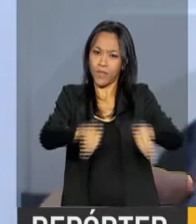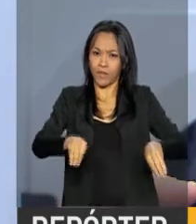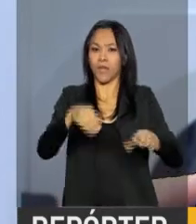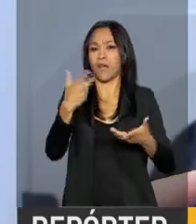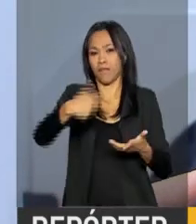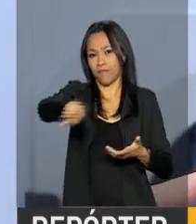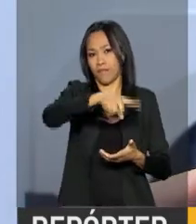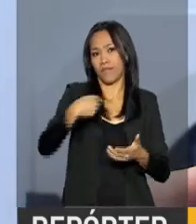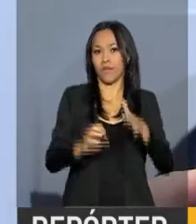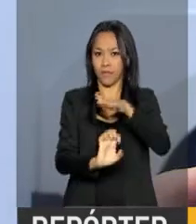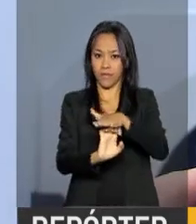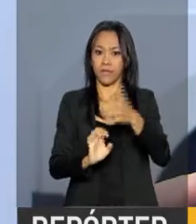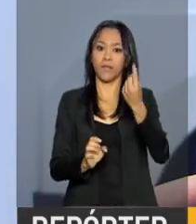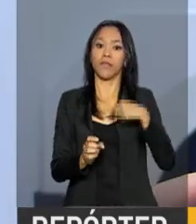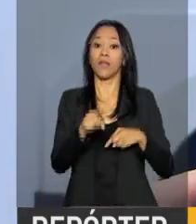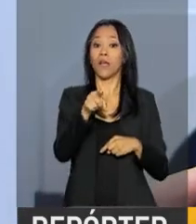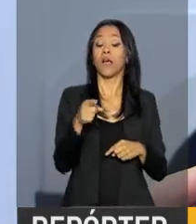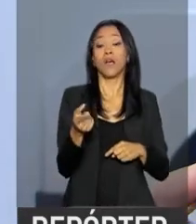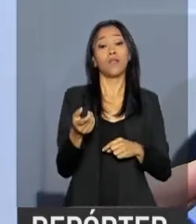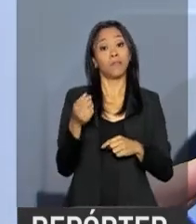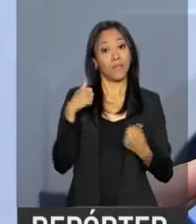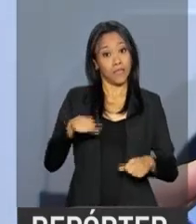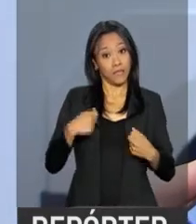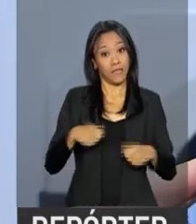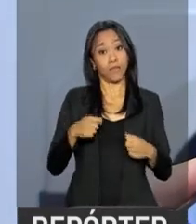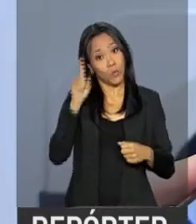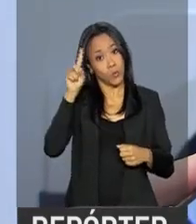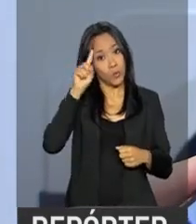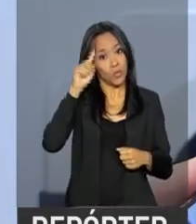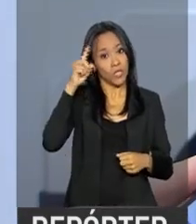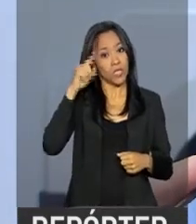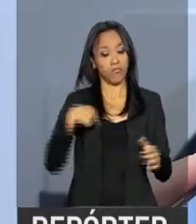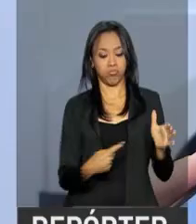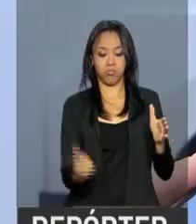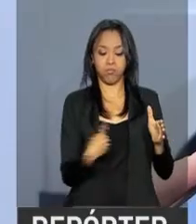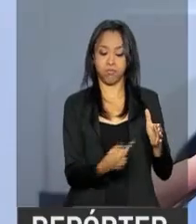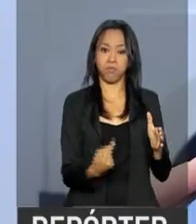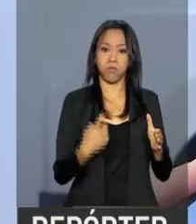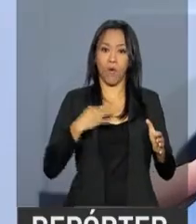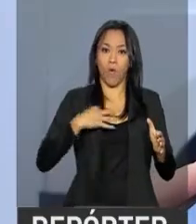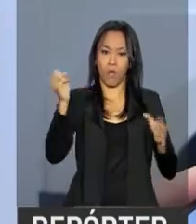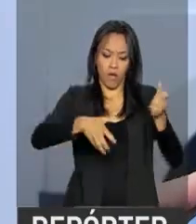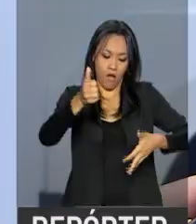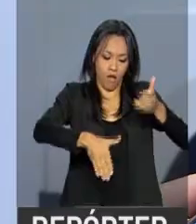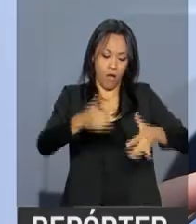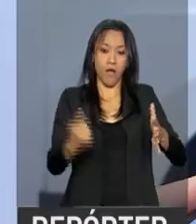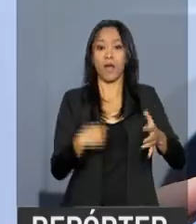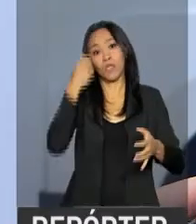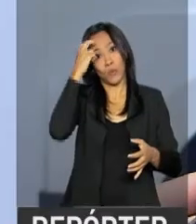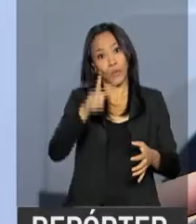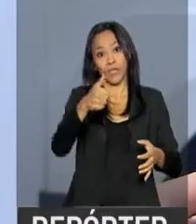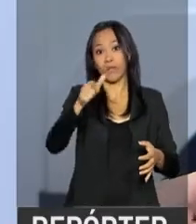trabalhar que antigamente a gente lavar roupa todos os dias e agora a gente não faz mais isso nós ficamos dois dias sem água alguns